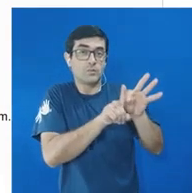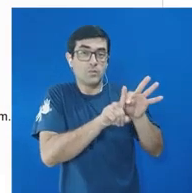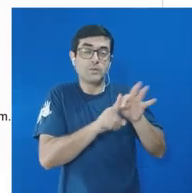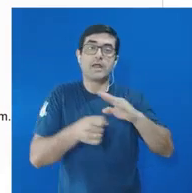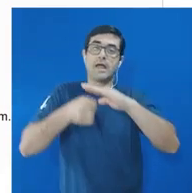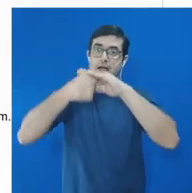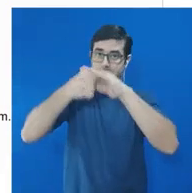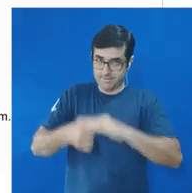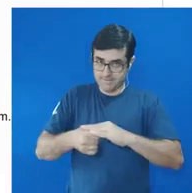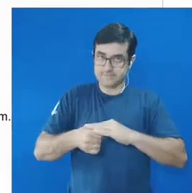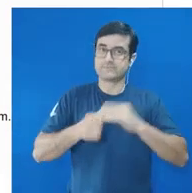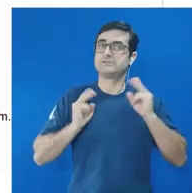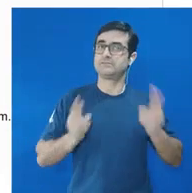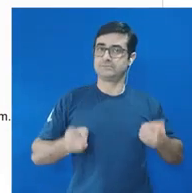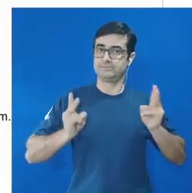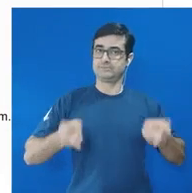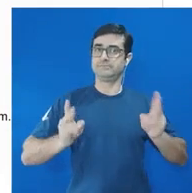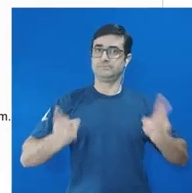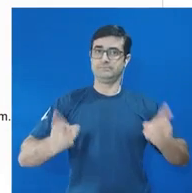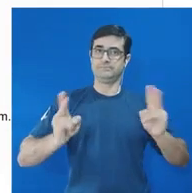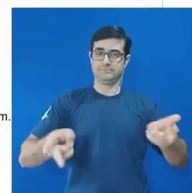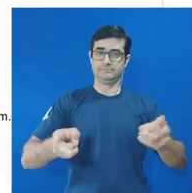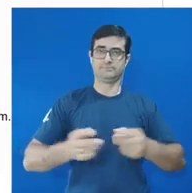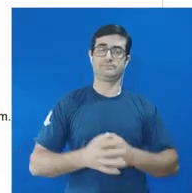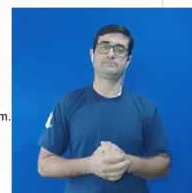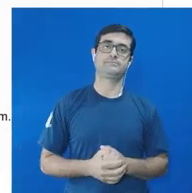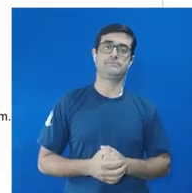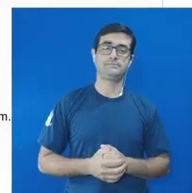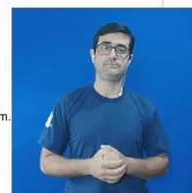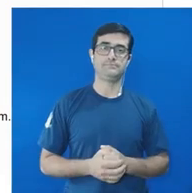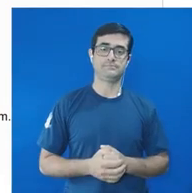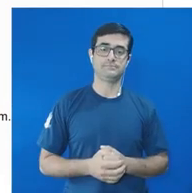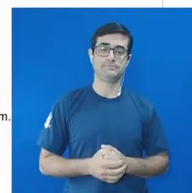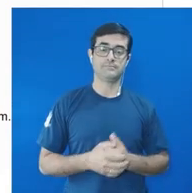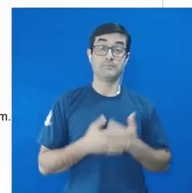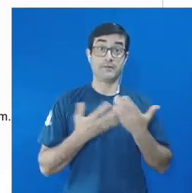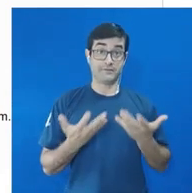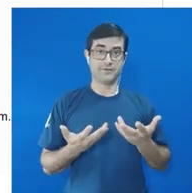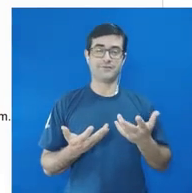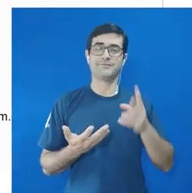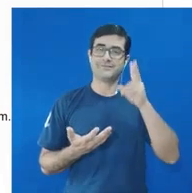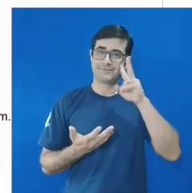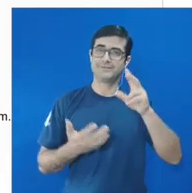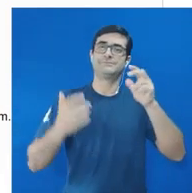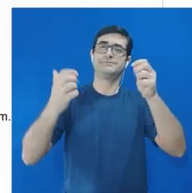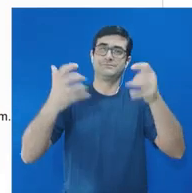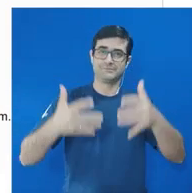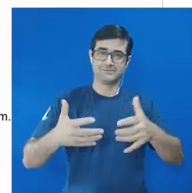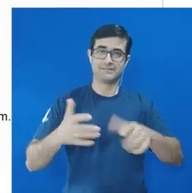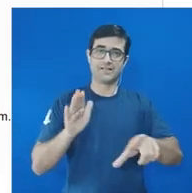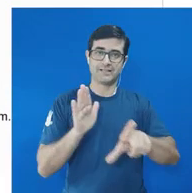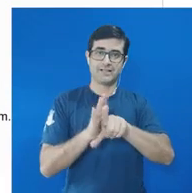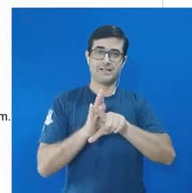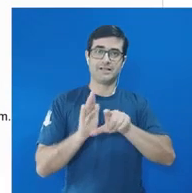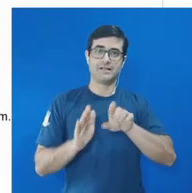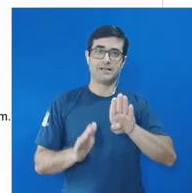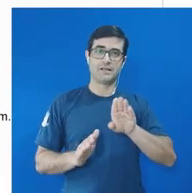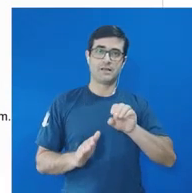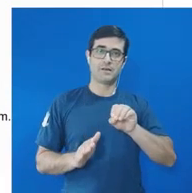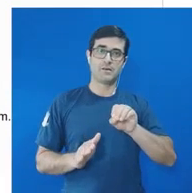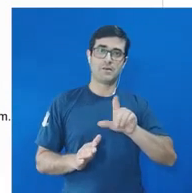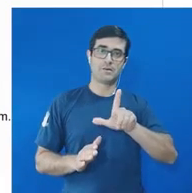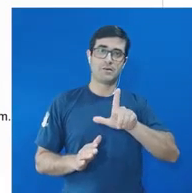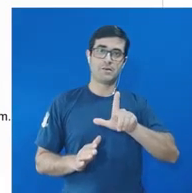constante. Então, quando eu falei para vocês da lei de Boyle, a gente